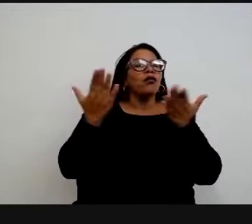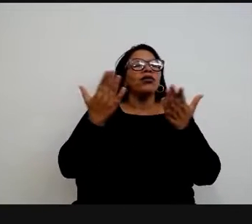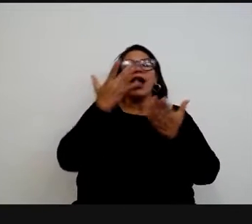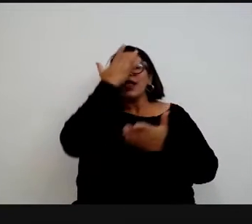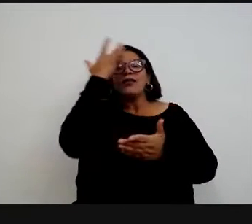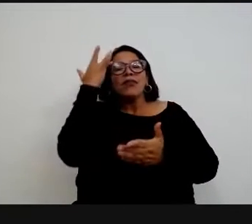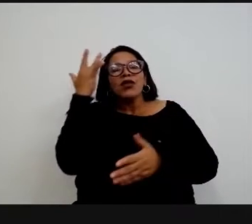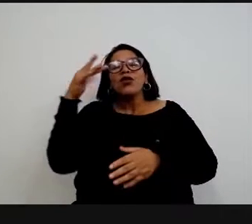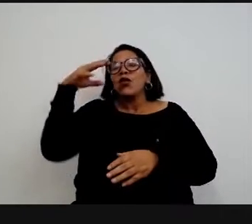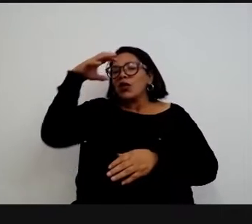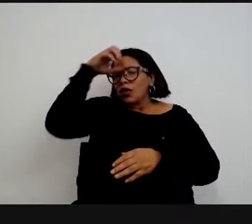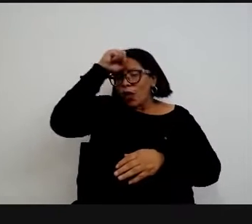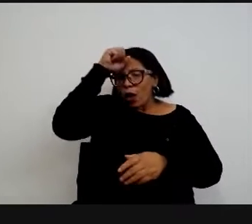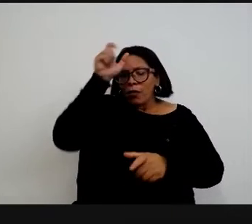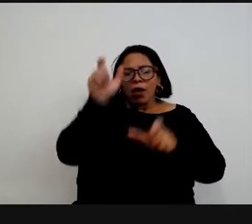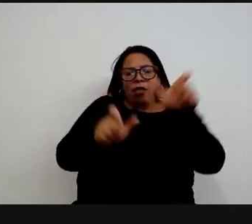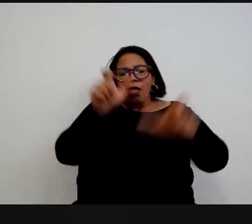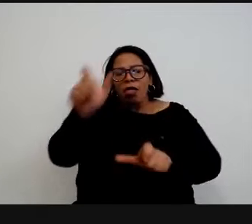série de coisas, né?